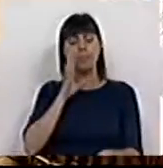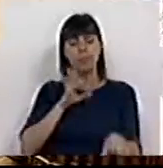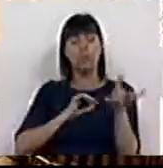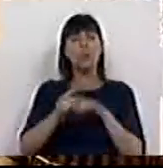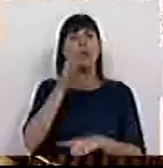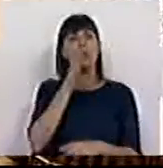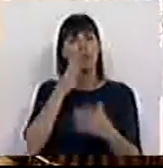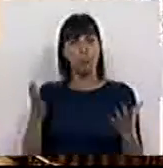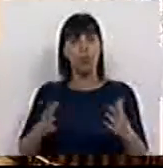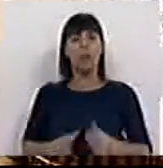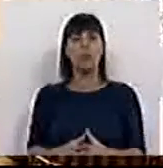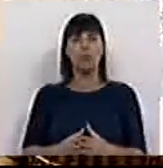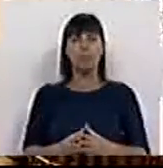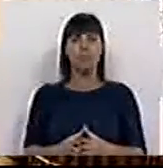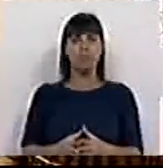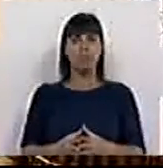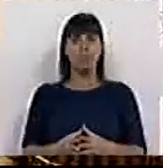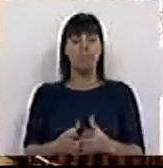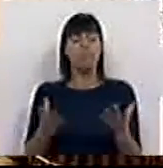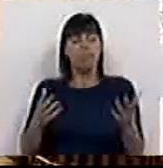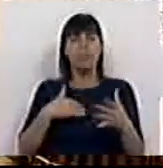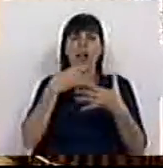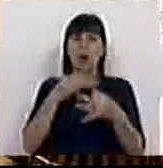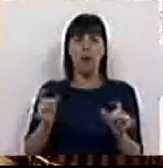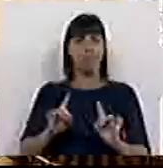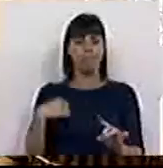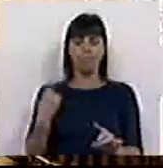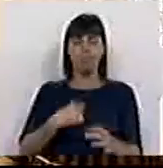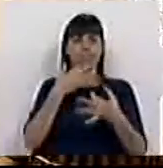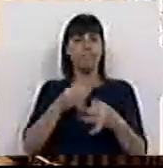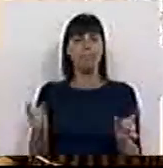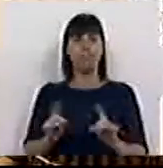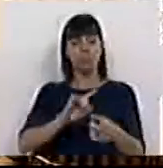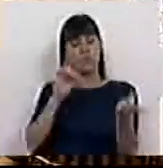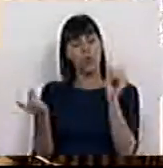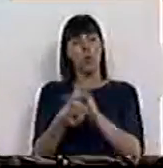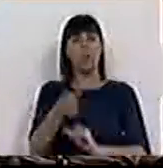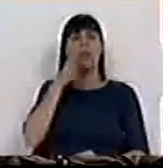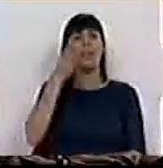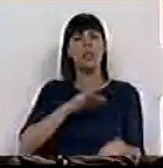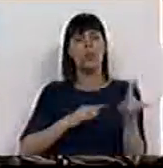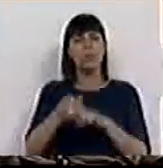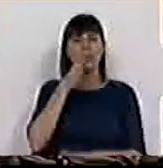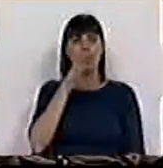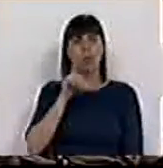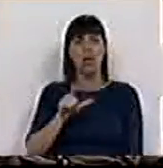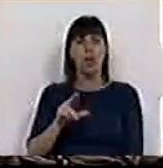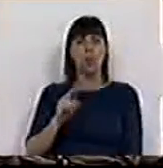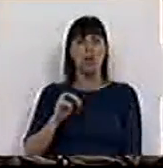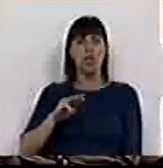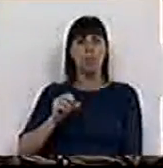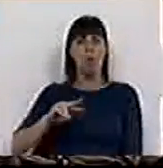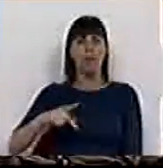Senhoras e senhores deputados, não acreditamos, ao contrário do que diz o deputado Luís